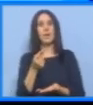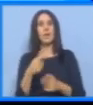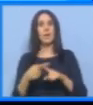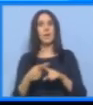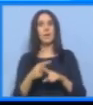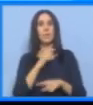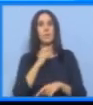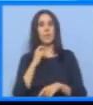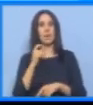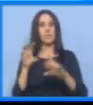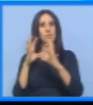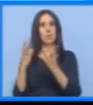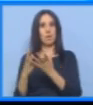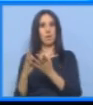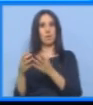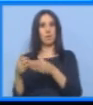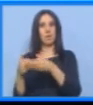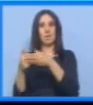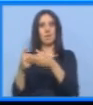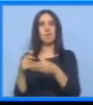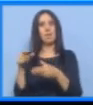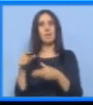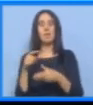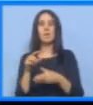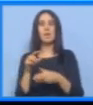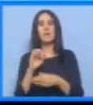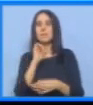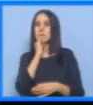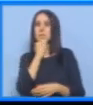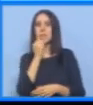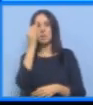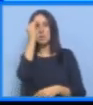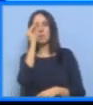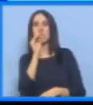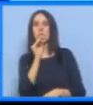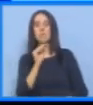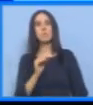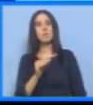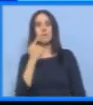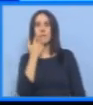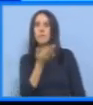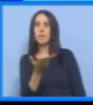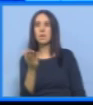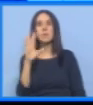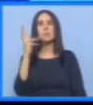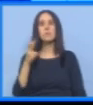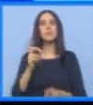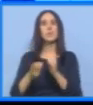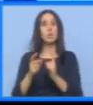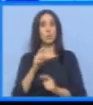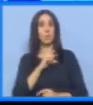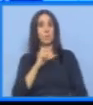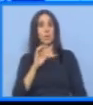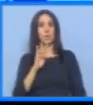Vigário-Geral do Patriarcado, que secretamente o aconselhou a ir ver o que é que acontecia. E o padre